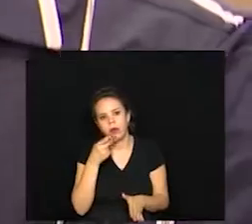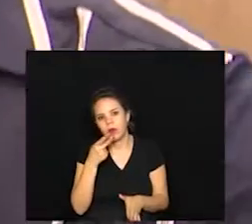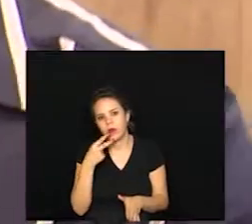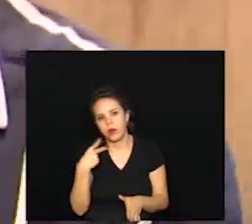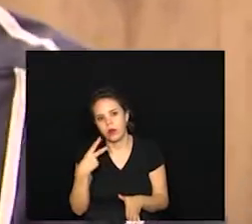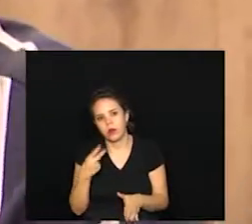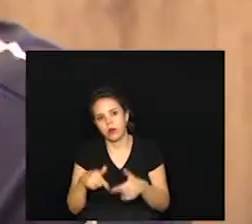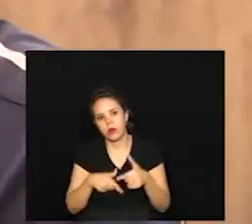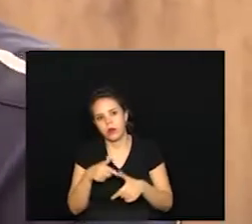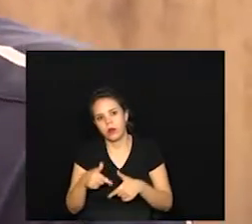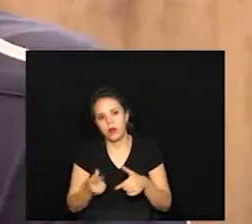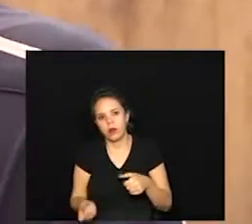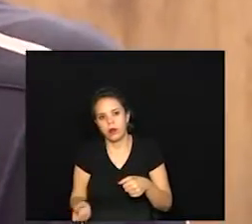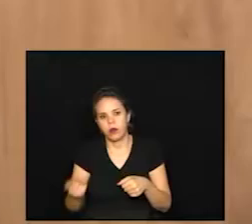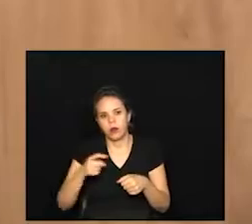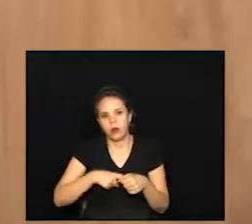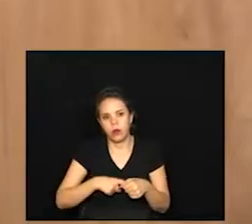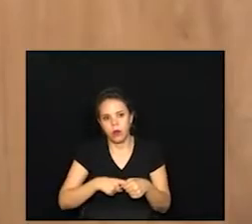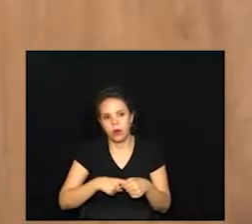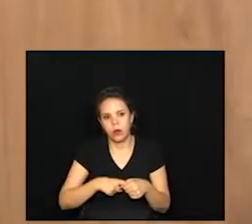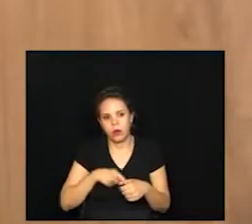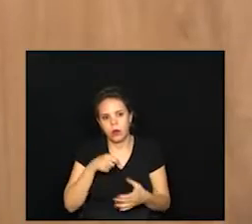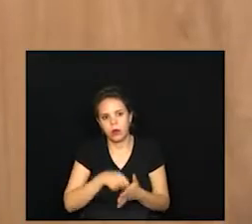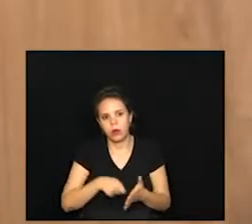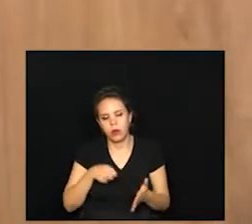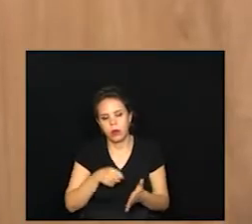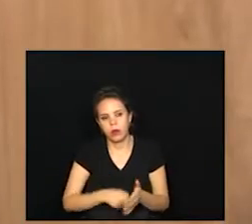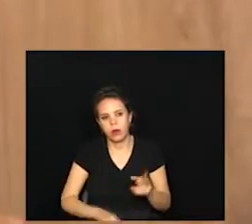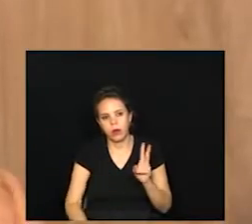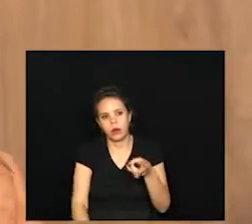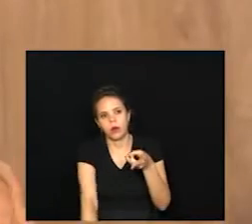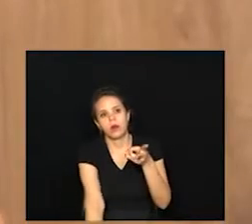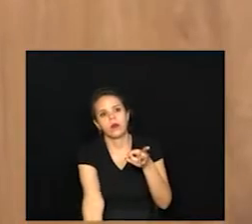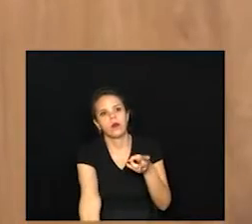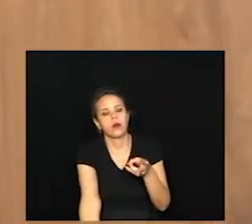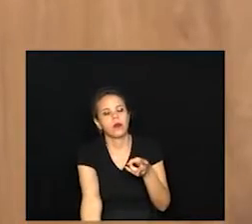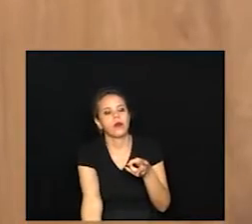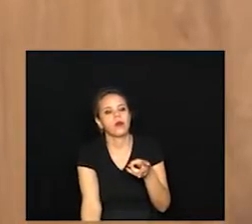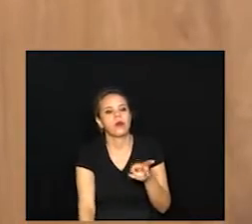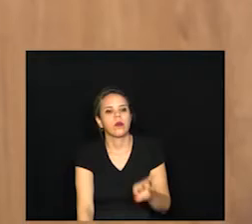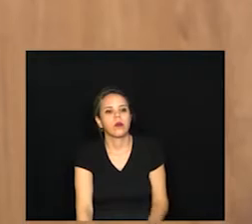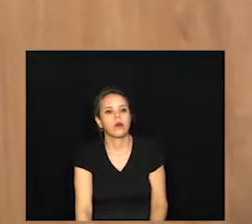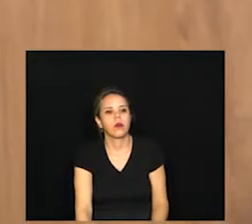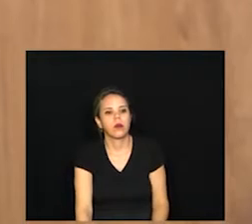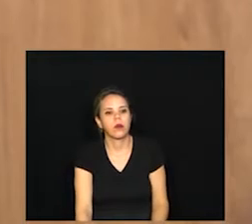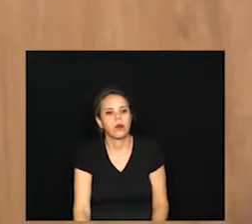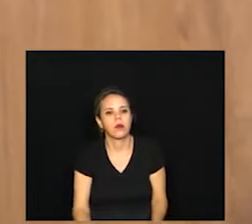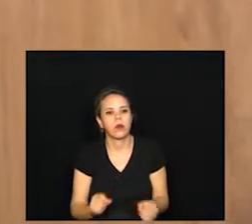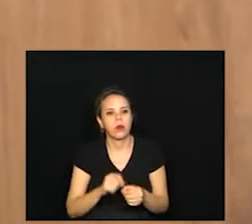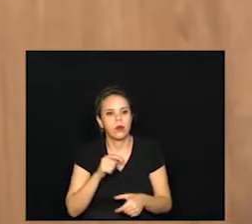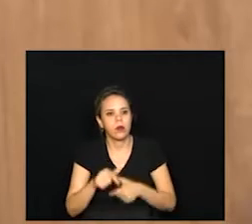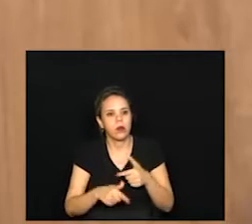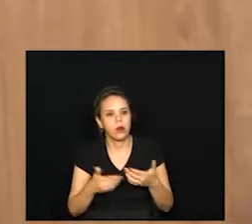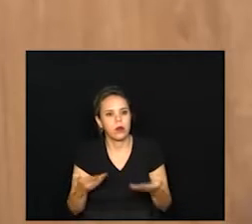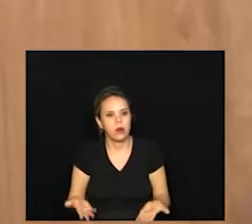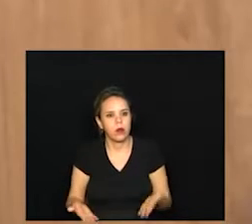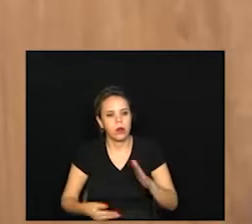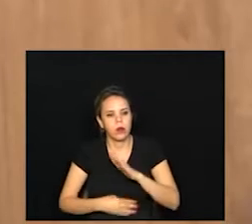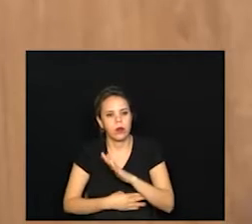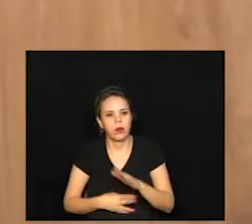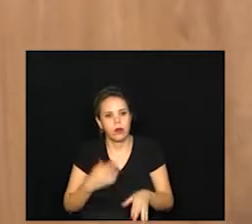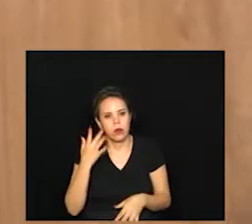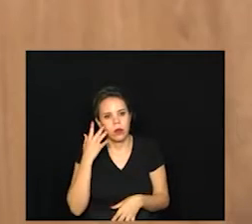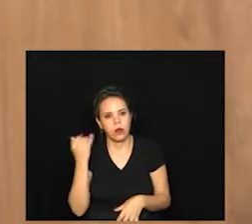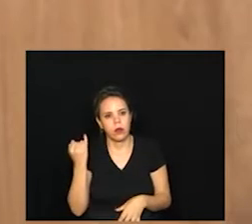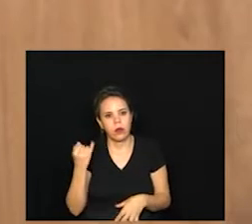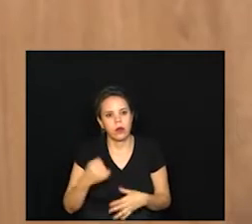os trabalhos no retorno do recesso. Nós vamos continuar, tá, acompanhando, realizando o trabalho aqui na Câmara, porque eu acho